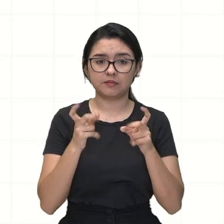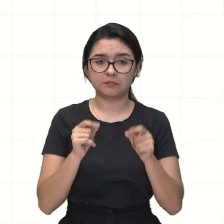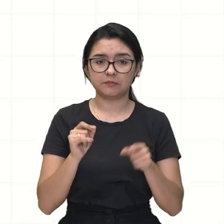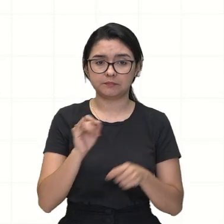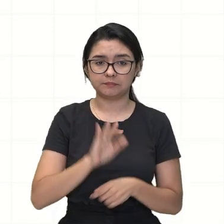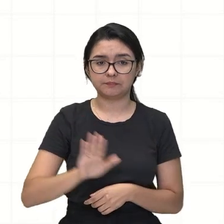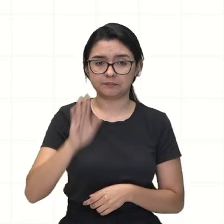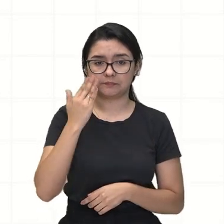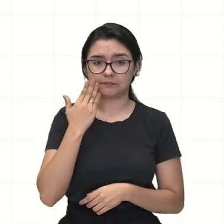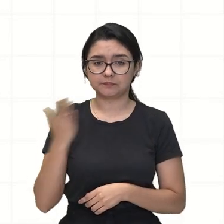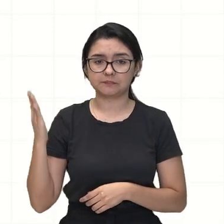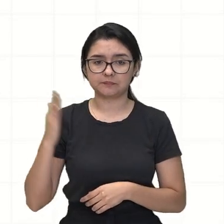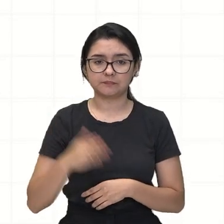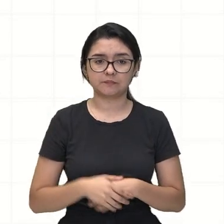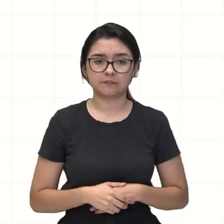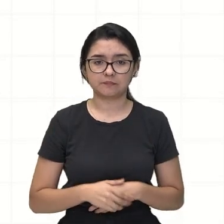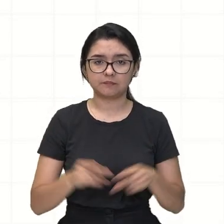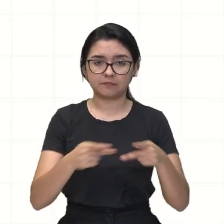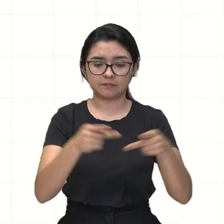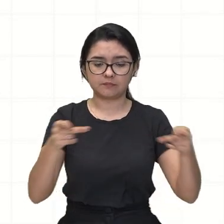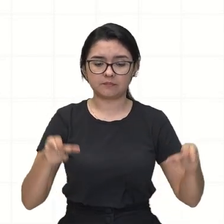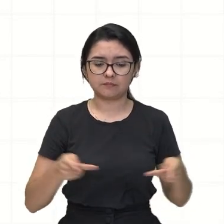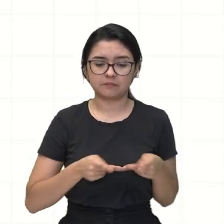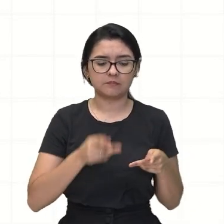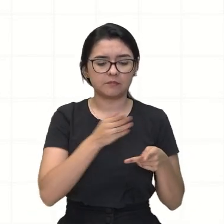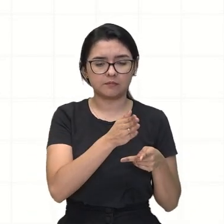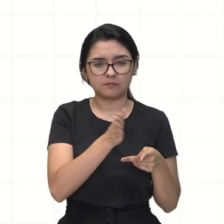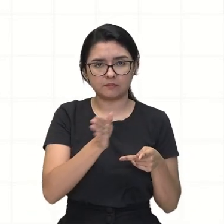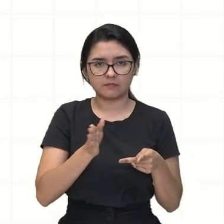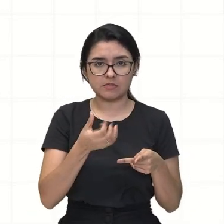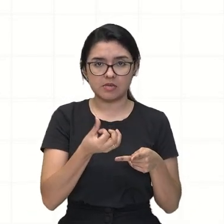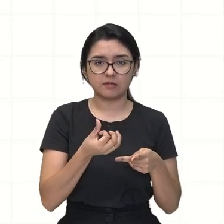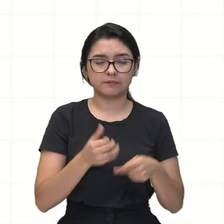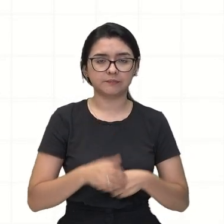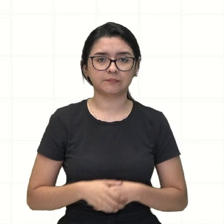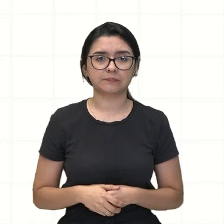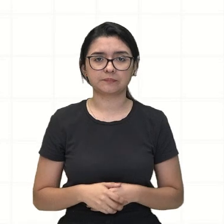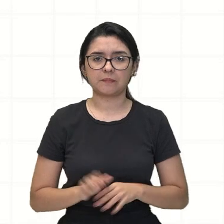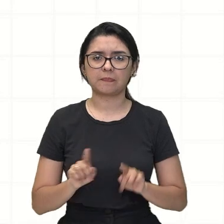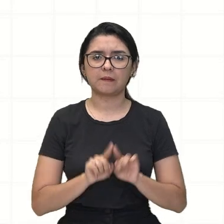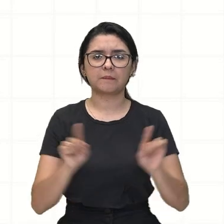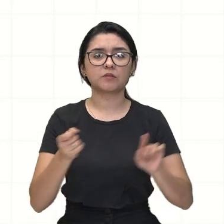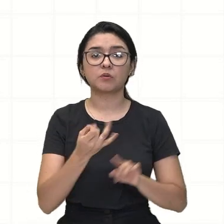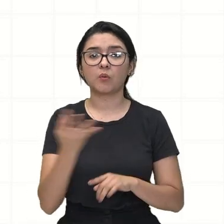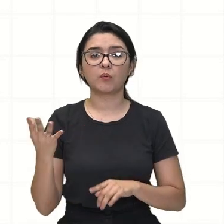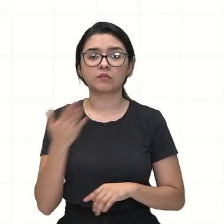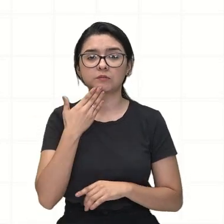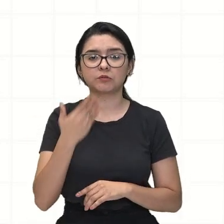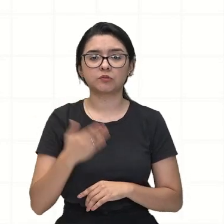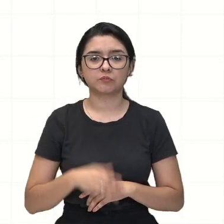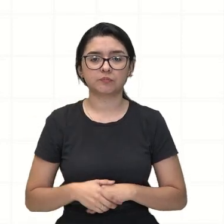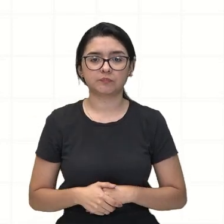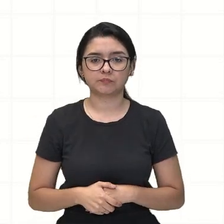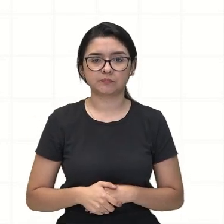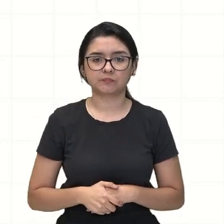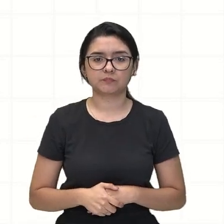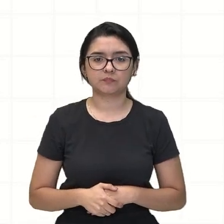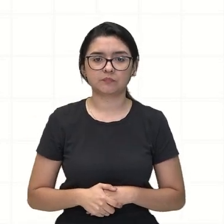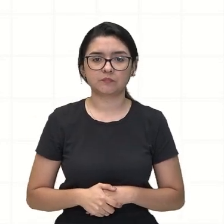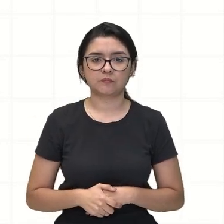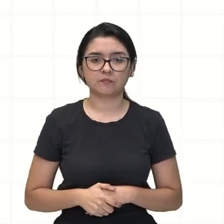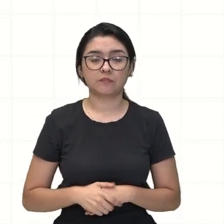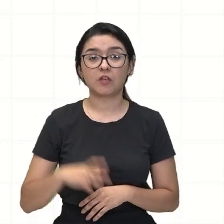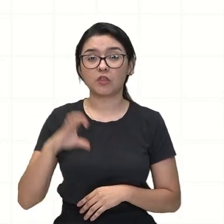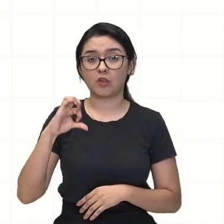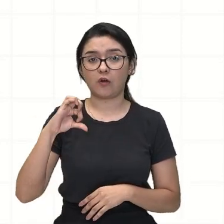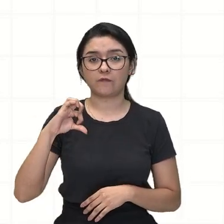está dividida em 1, 2, 3, 4, 5, 6 partes. Tá legal? Mas quantas fatias ele pediu? Ele pediu